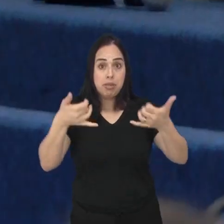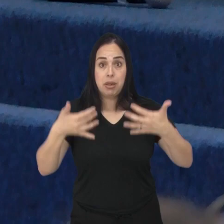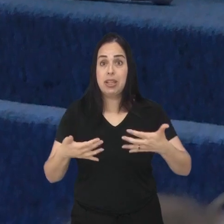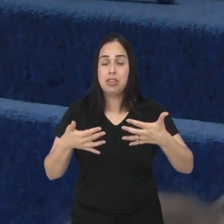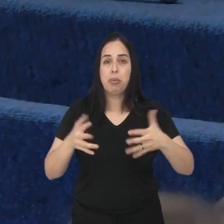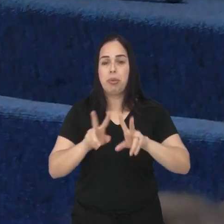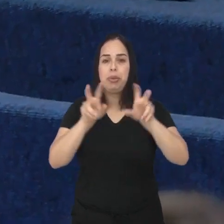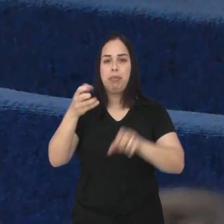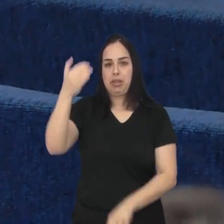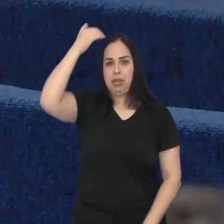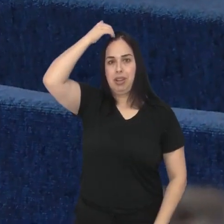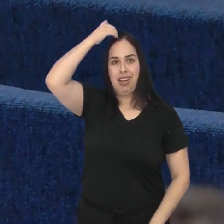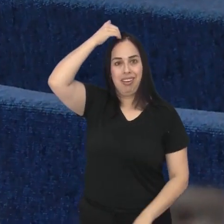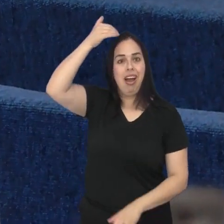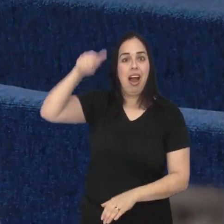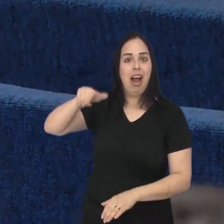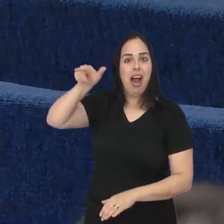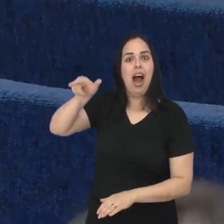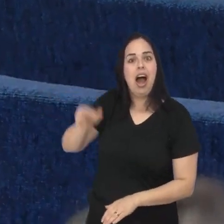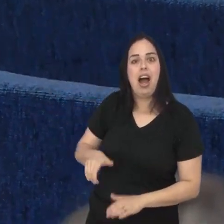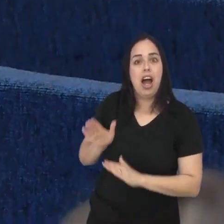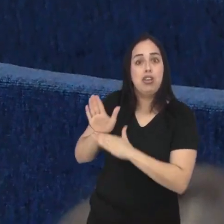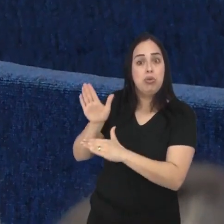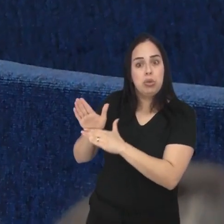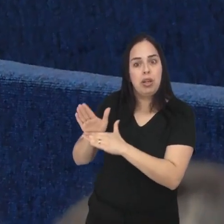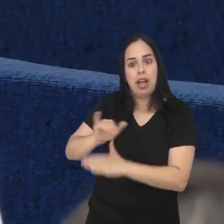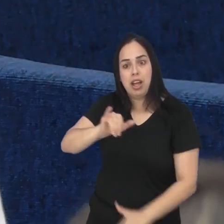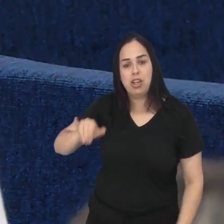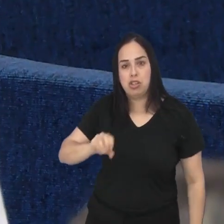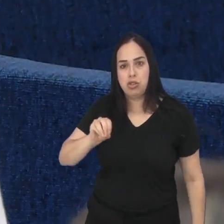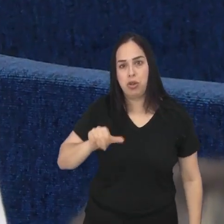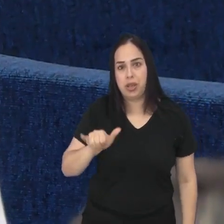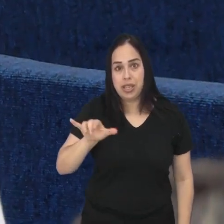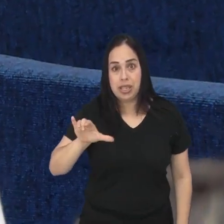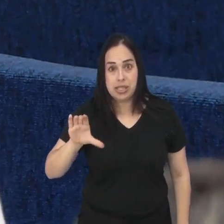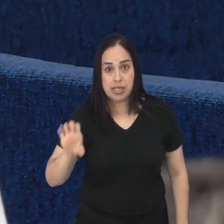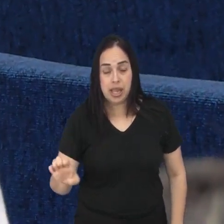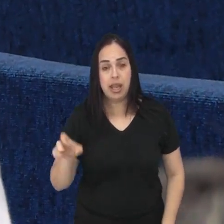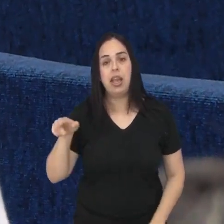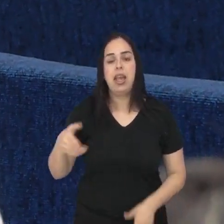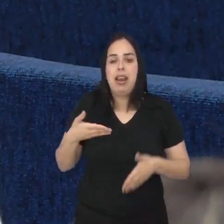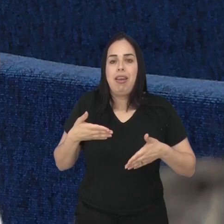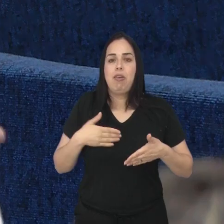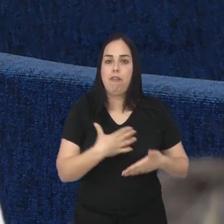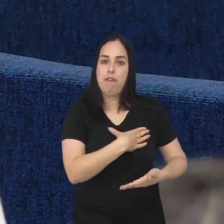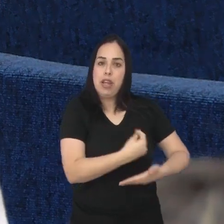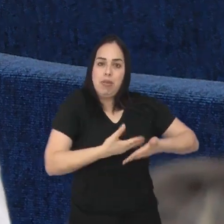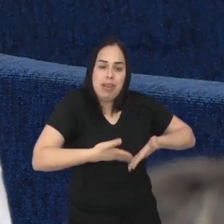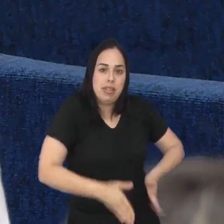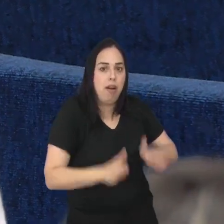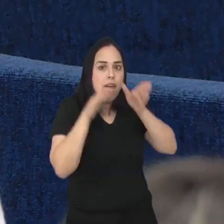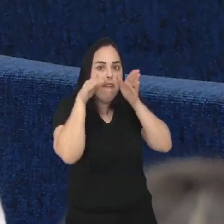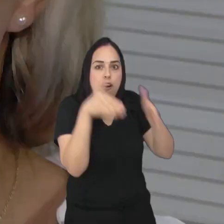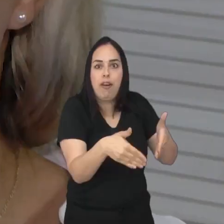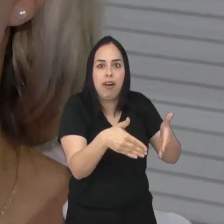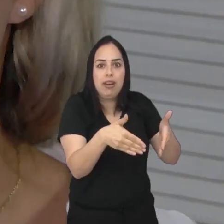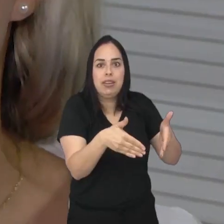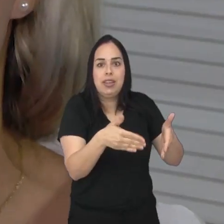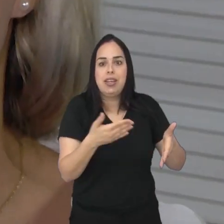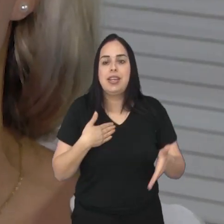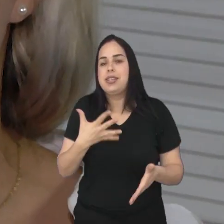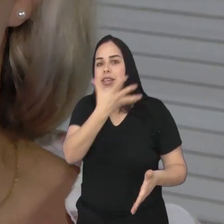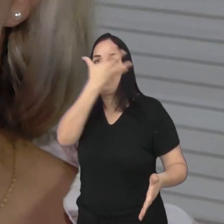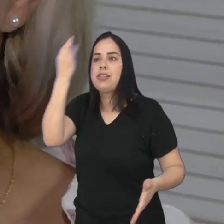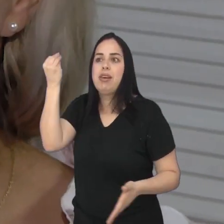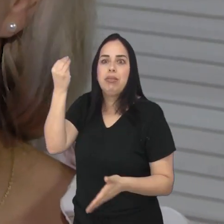especiais. Falar sobre a culpa ajudou a Joyce Rodrigues, que tem um filho autista. Quando ele nasceu, ela passou a se dedicar integralmente a ele, deixando